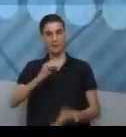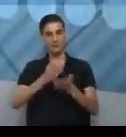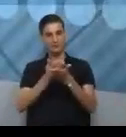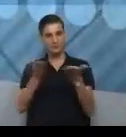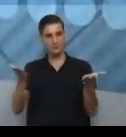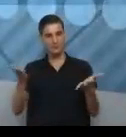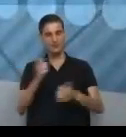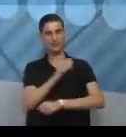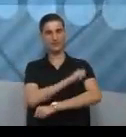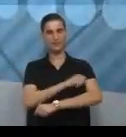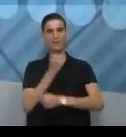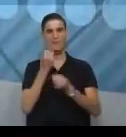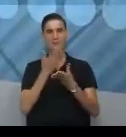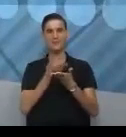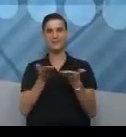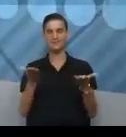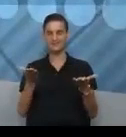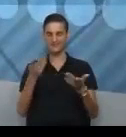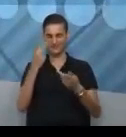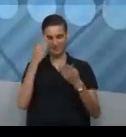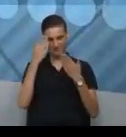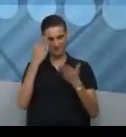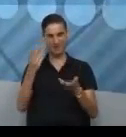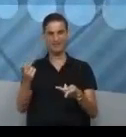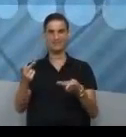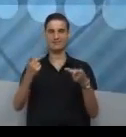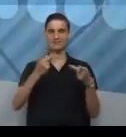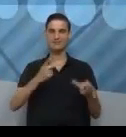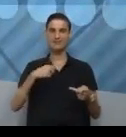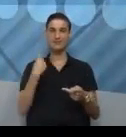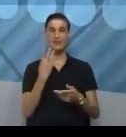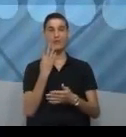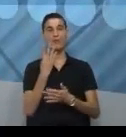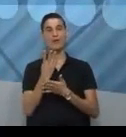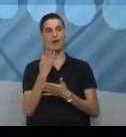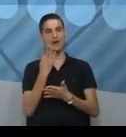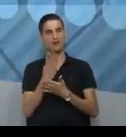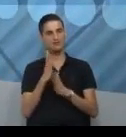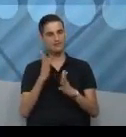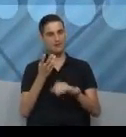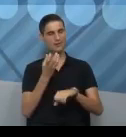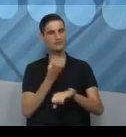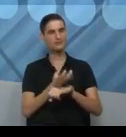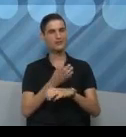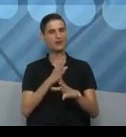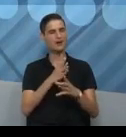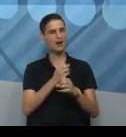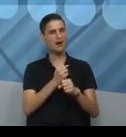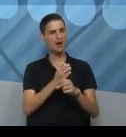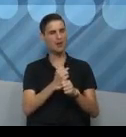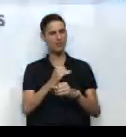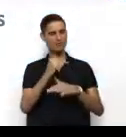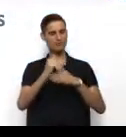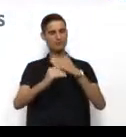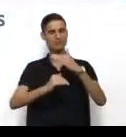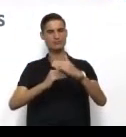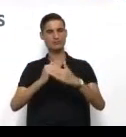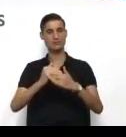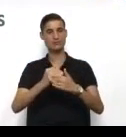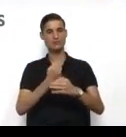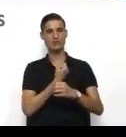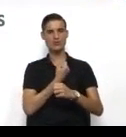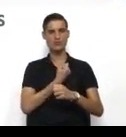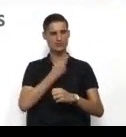Olá, aluno, tudo bem? Seja bem-vindo à nossa quarta teleaula da disciplina de Cálculo Avançado,